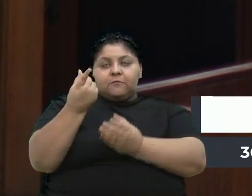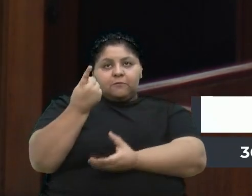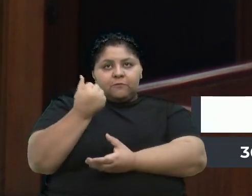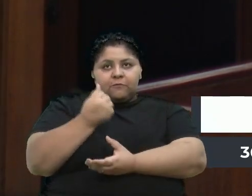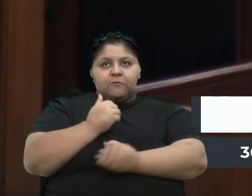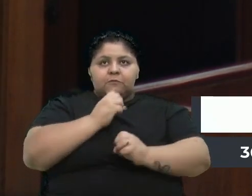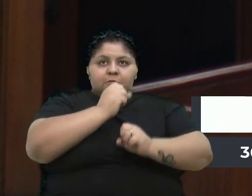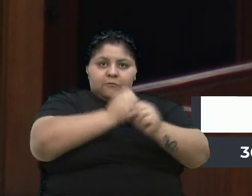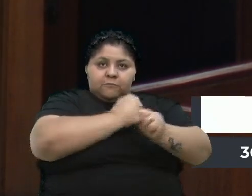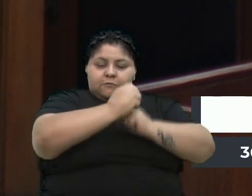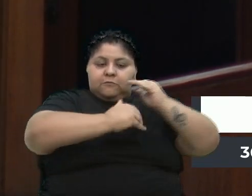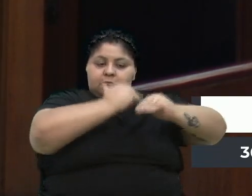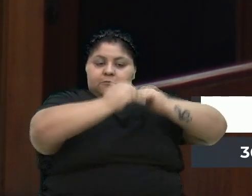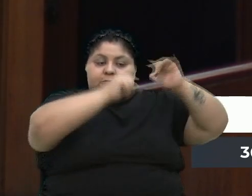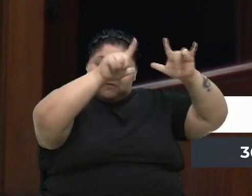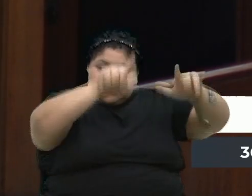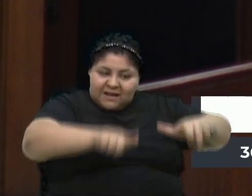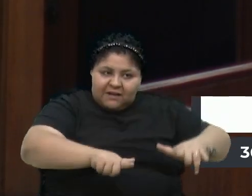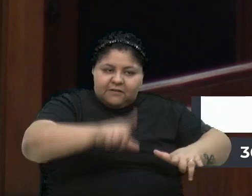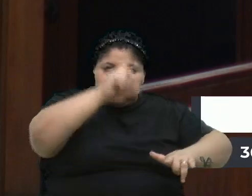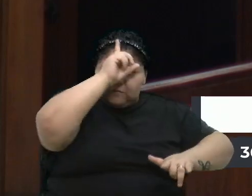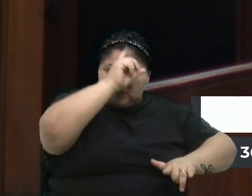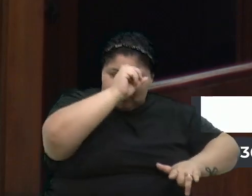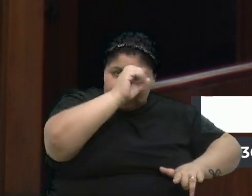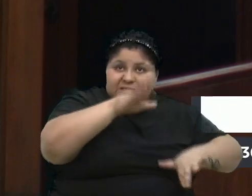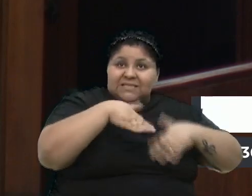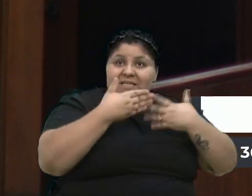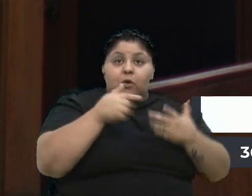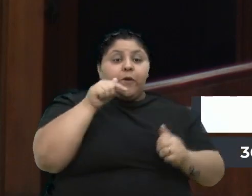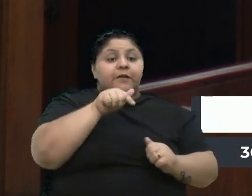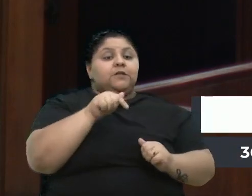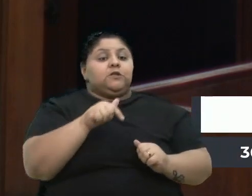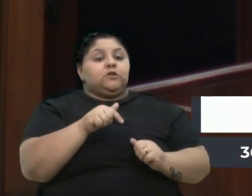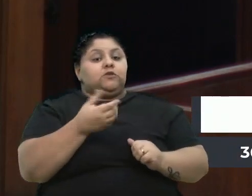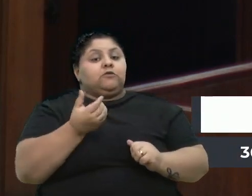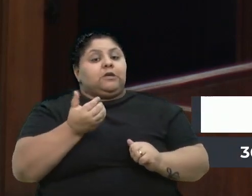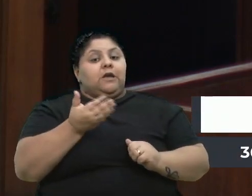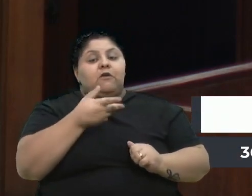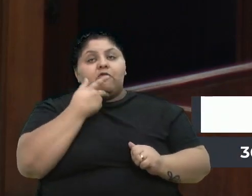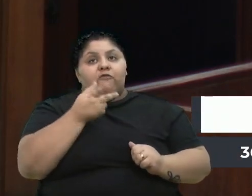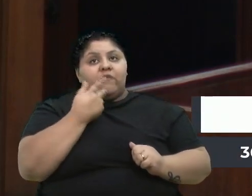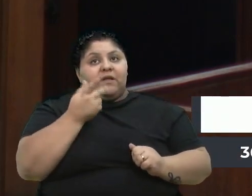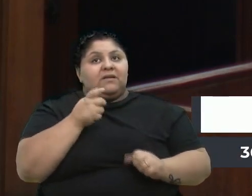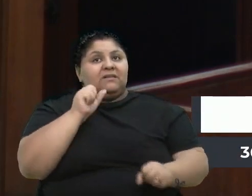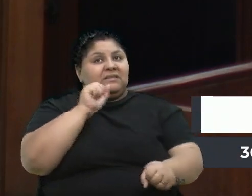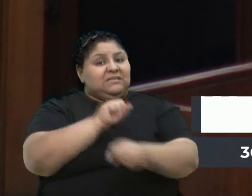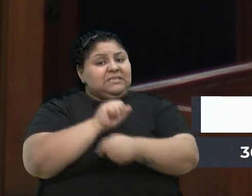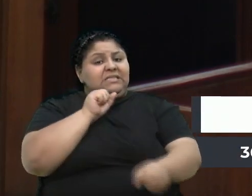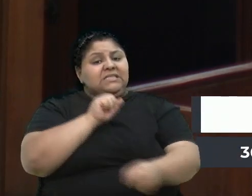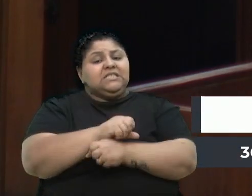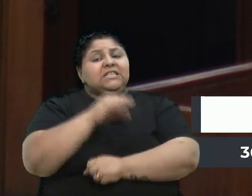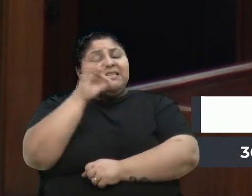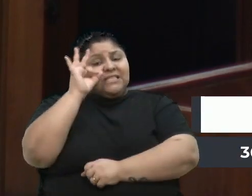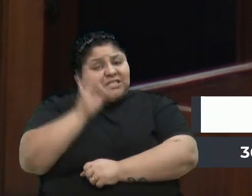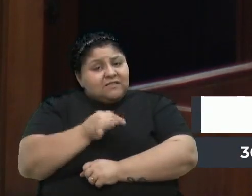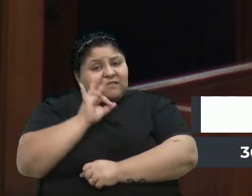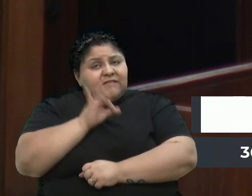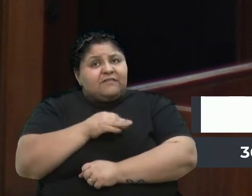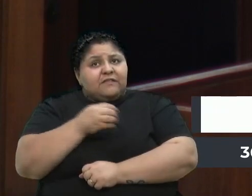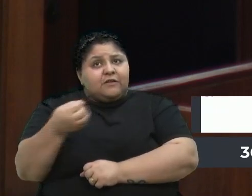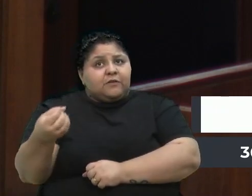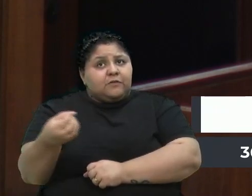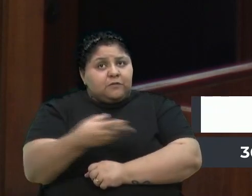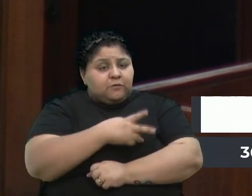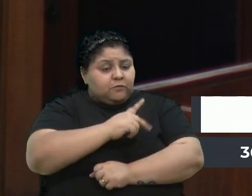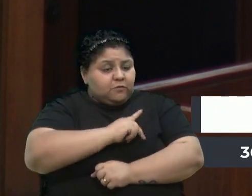a construção dessa ala do Hospital Geral. Então é isso que eu quero trazer à tona aqui e espero, sinceramente, que o novo